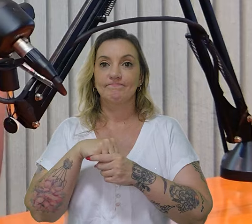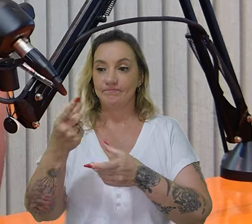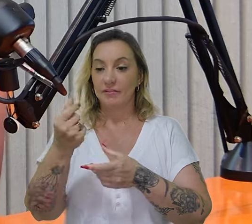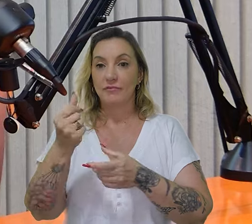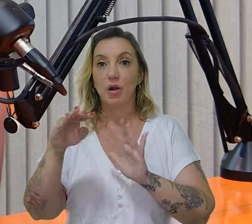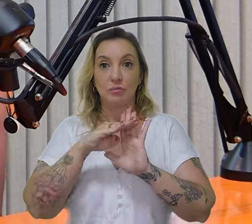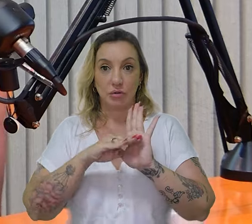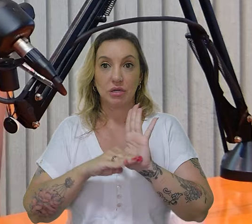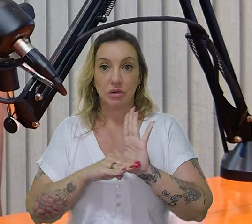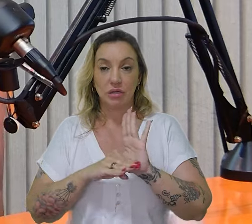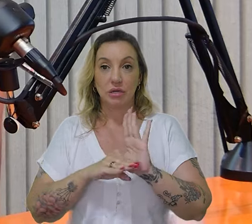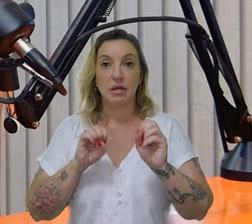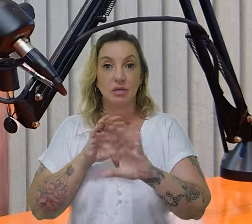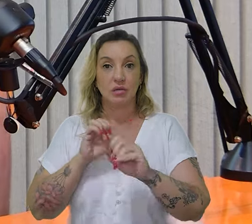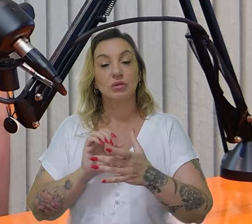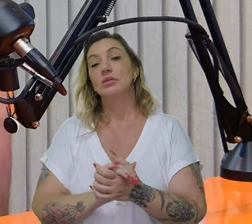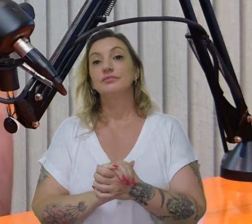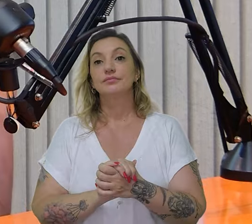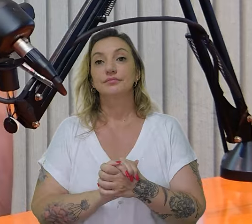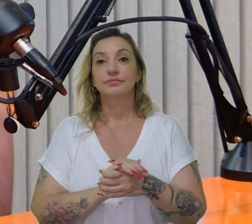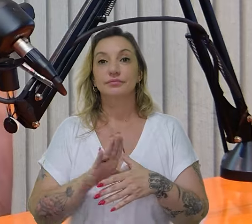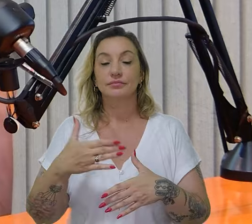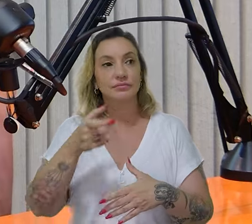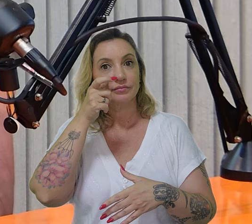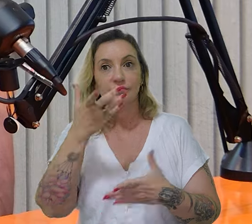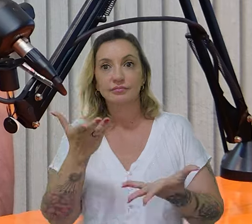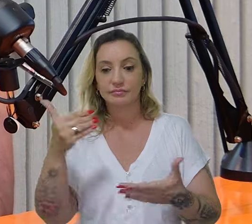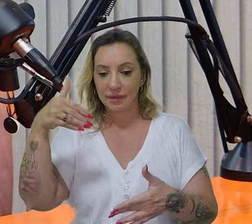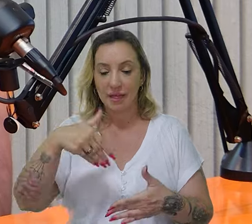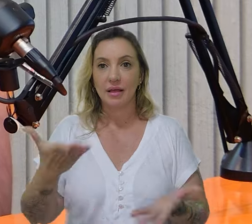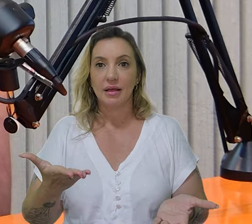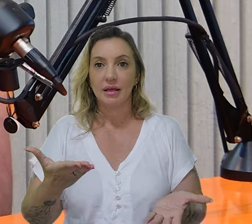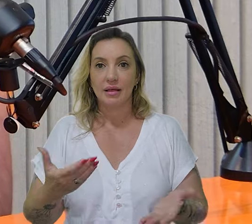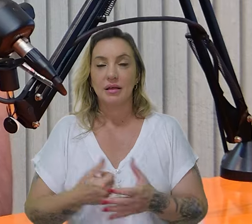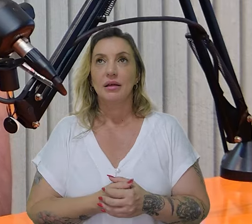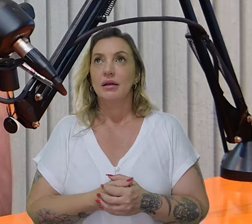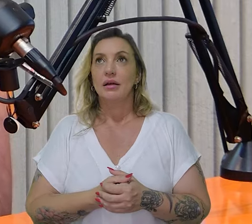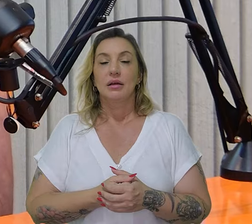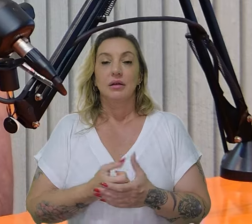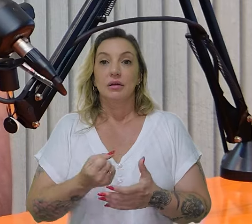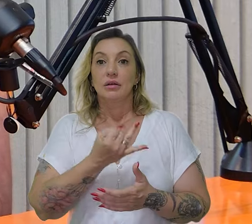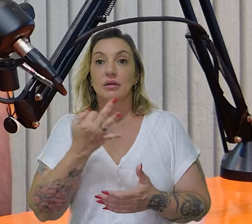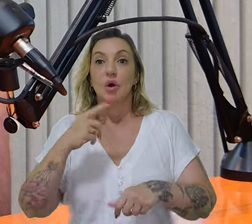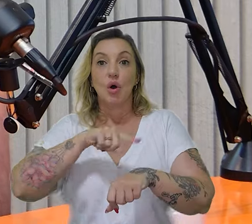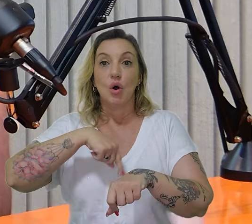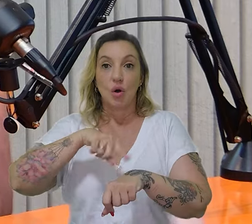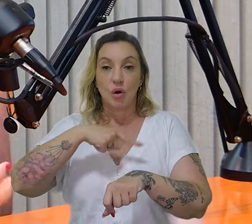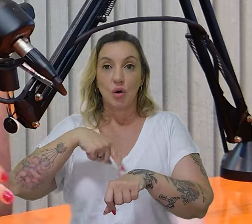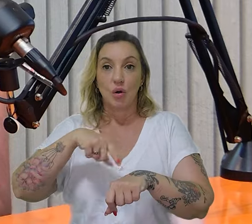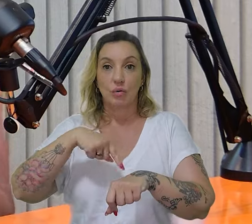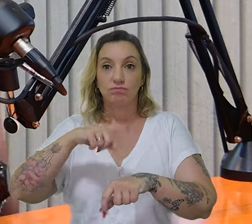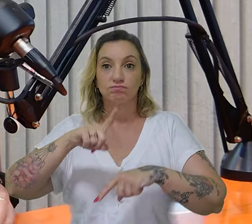programa né da educação e aí você quando você vê aqui a quantidade de de Horas de mão